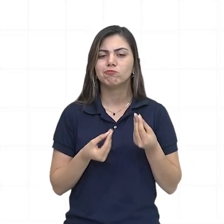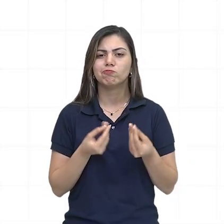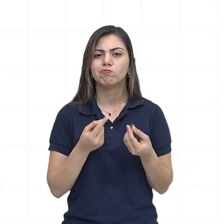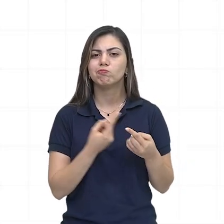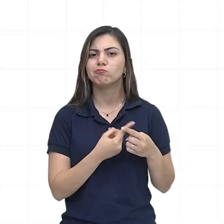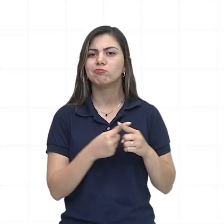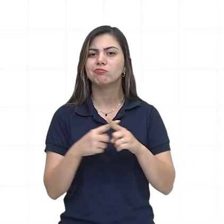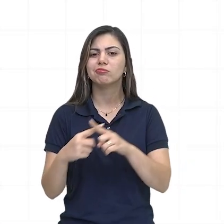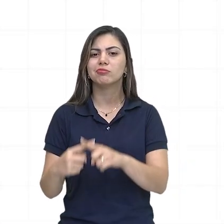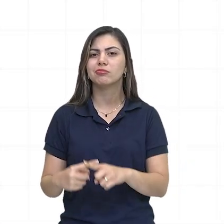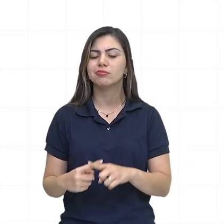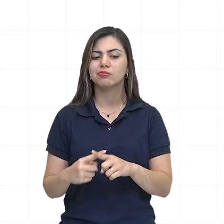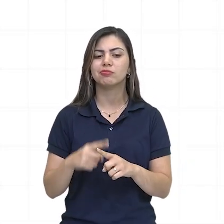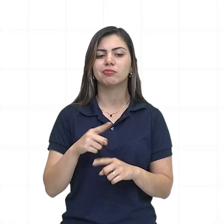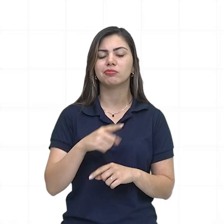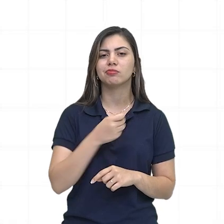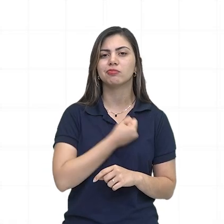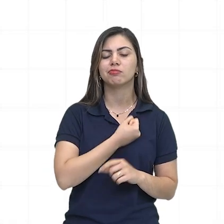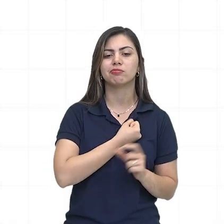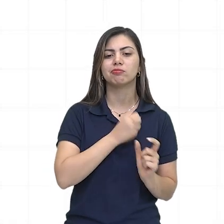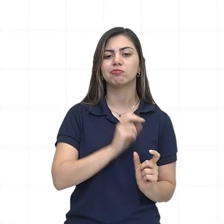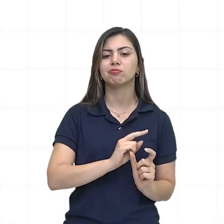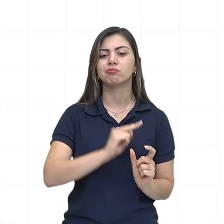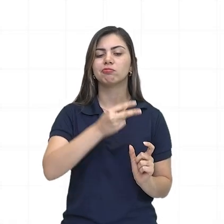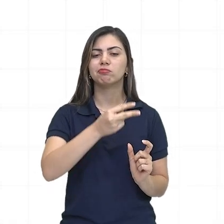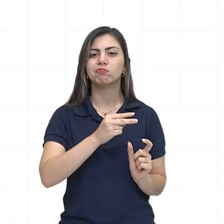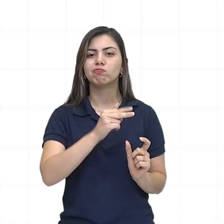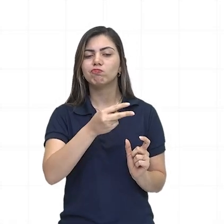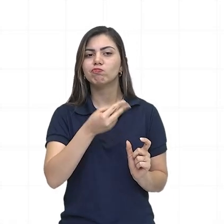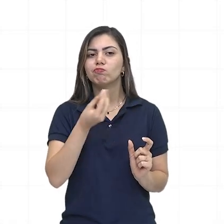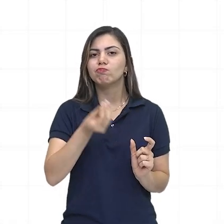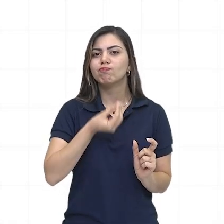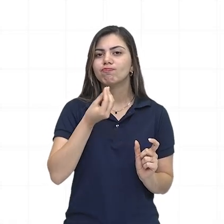essa multiplicação de